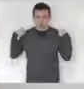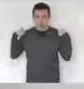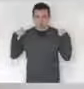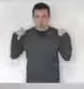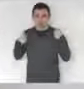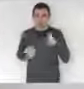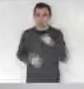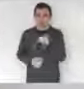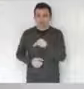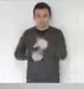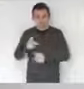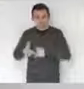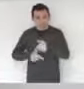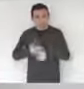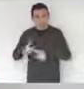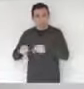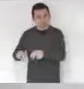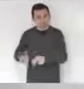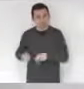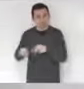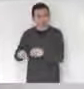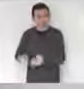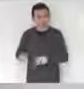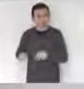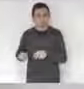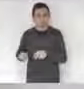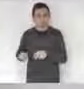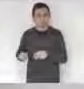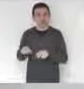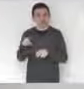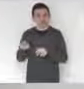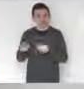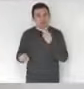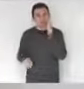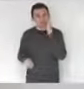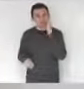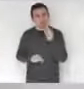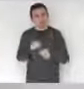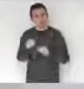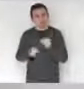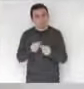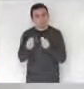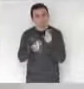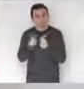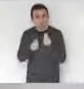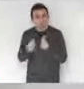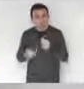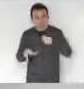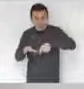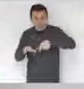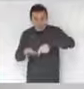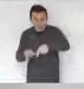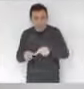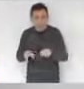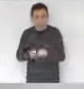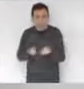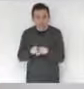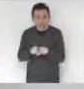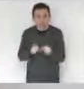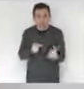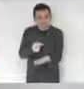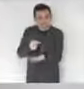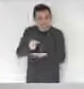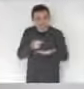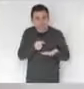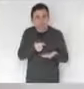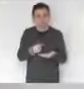de quem trabalha no campo, de quem sabe o que é plantar e colher e as suas dificuldades.